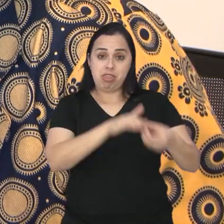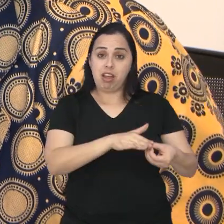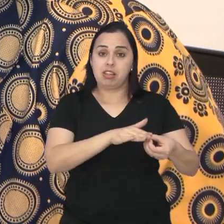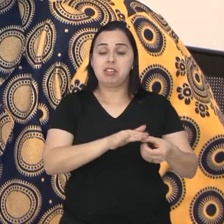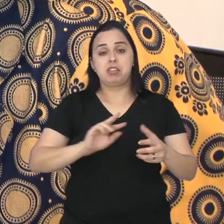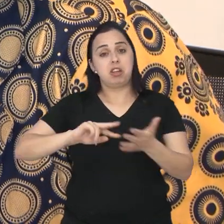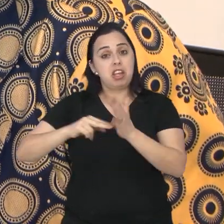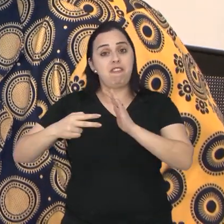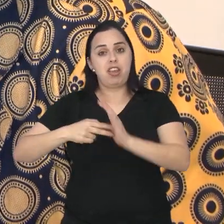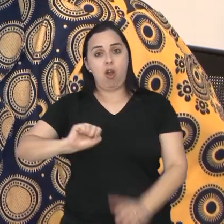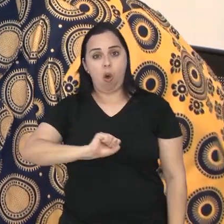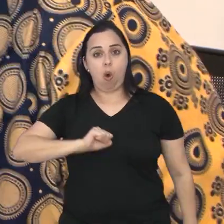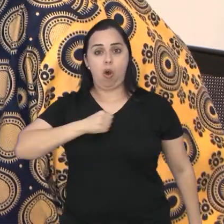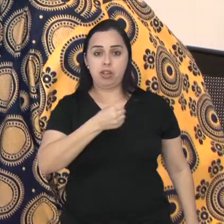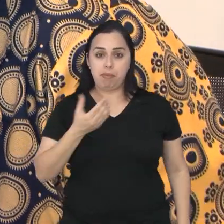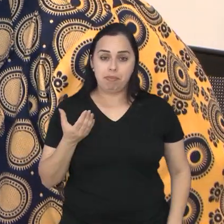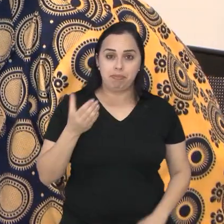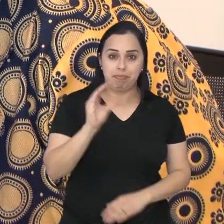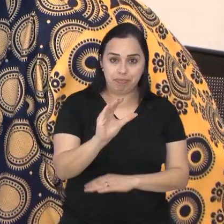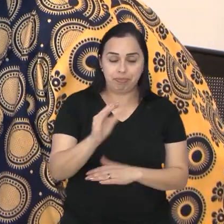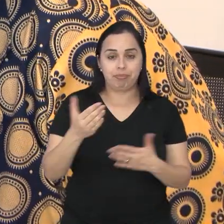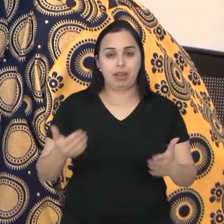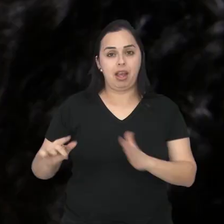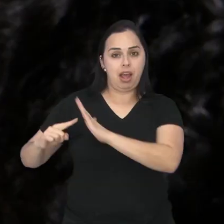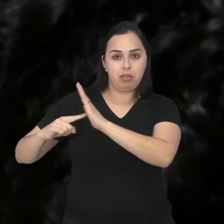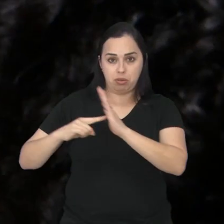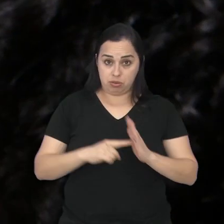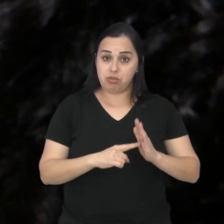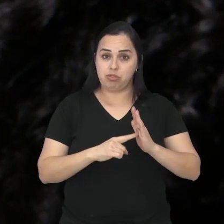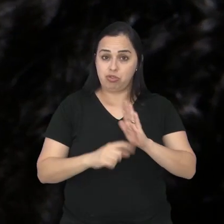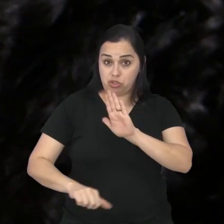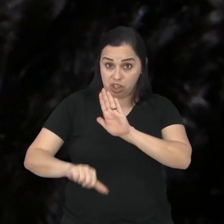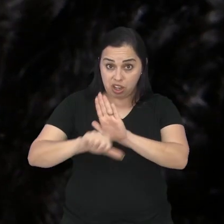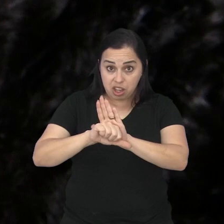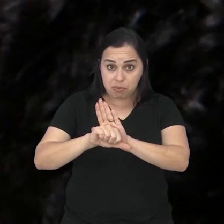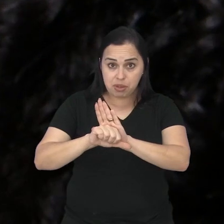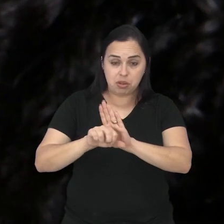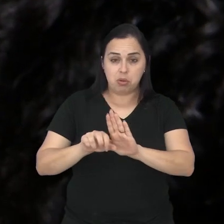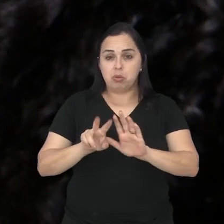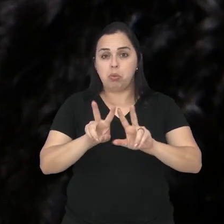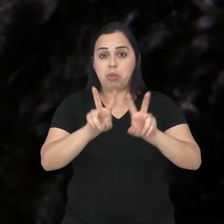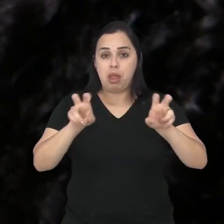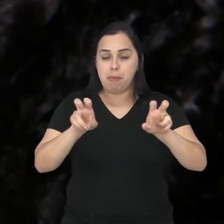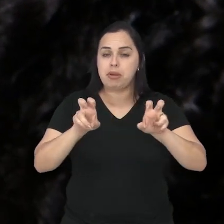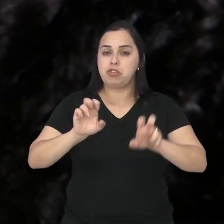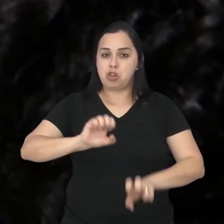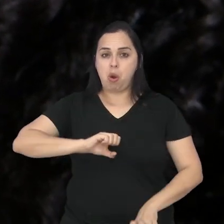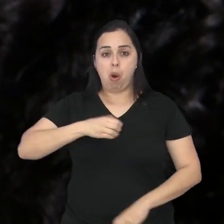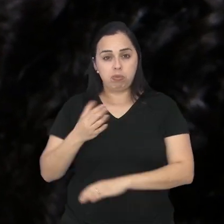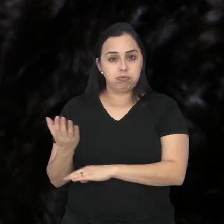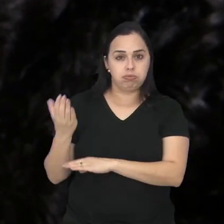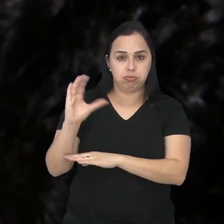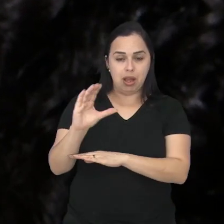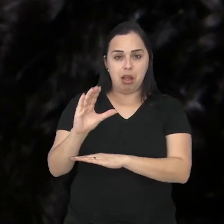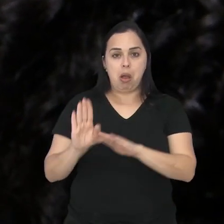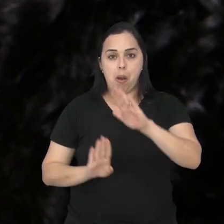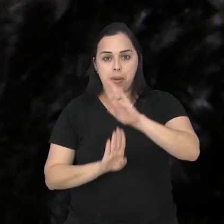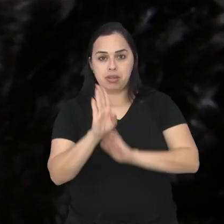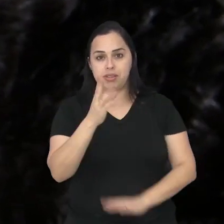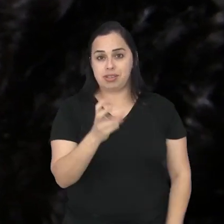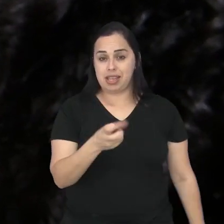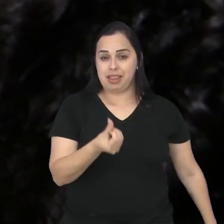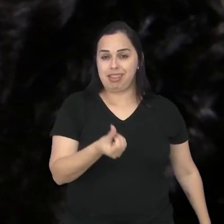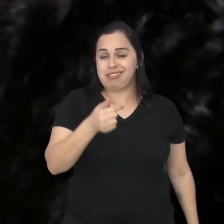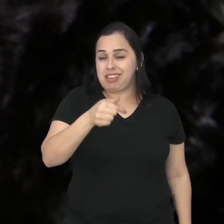né então isso é discurso de ódio na internet as denúncias de crimes relacionados a discurso de ódio na internet aumentar